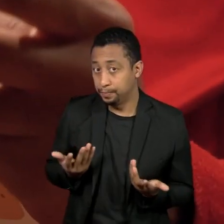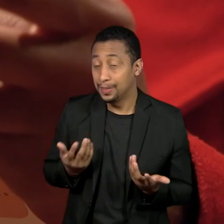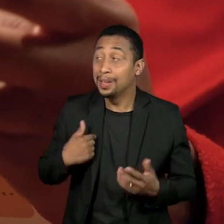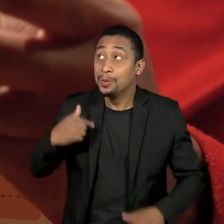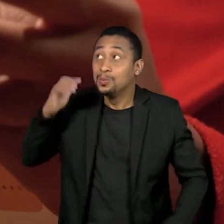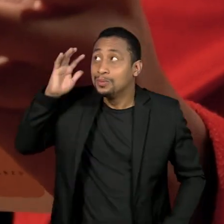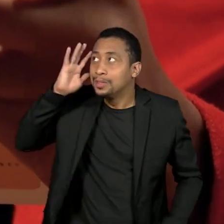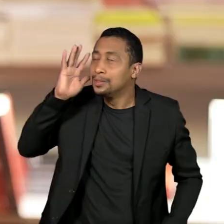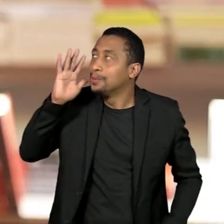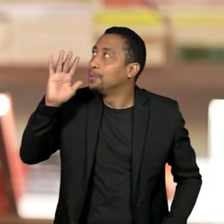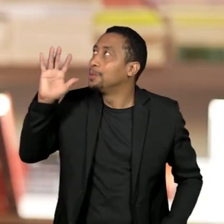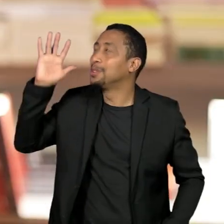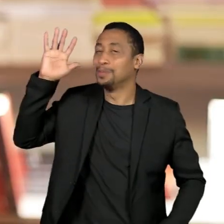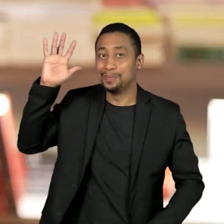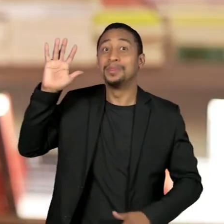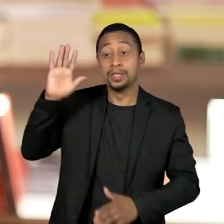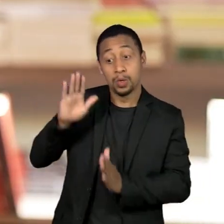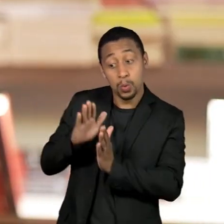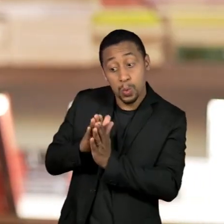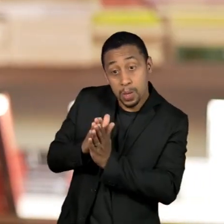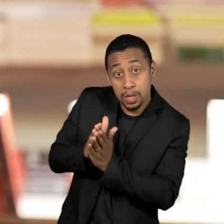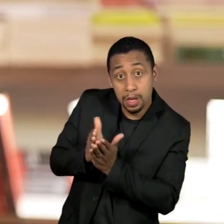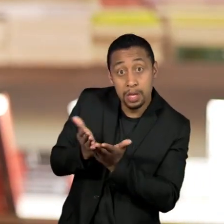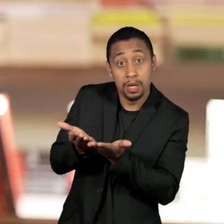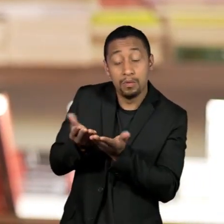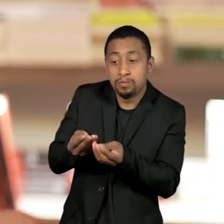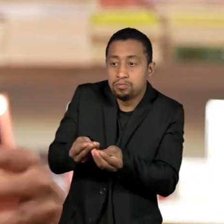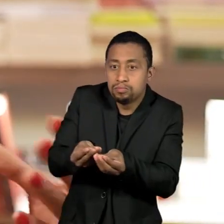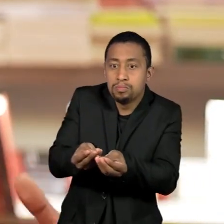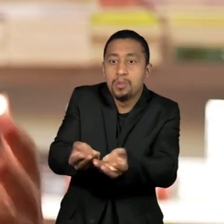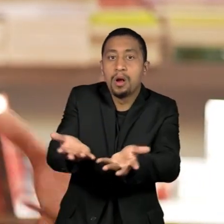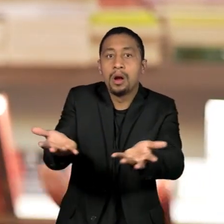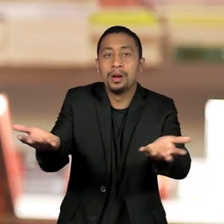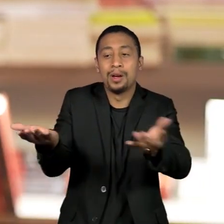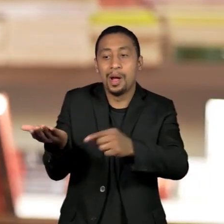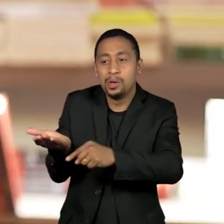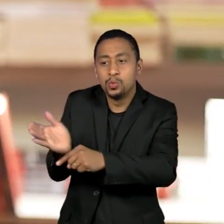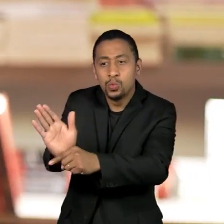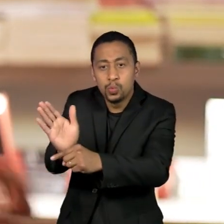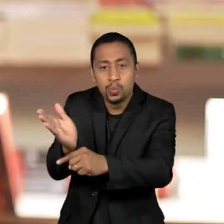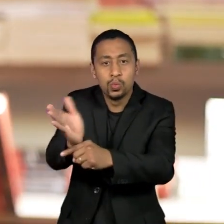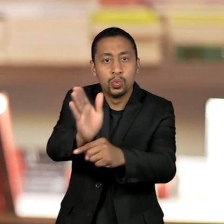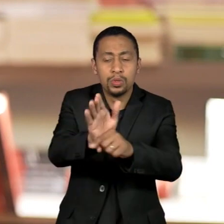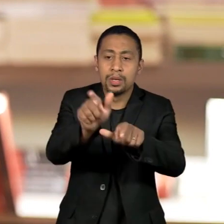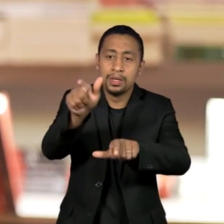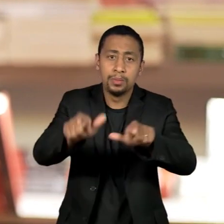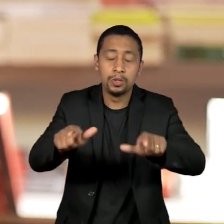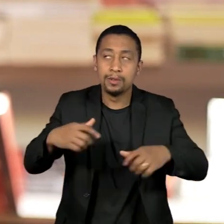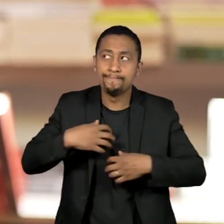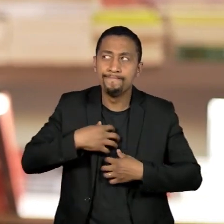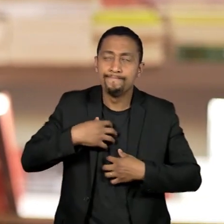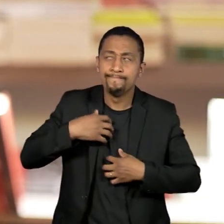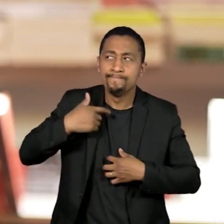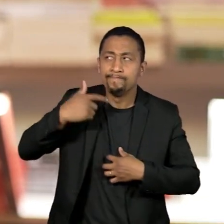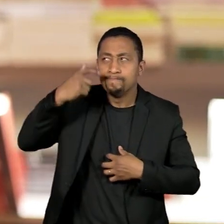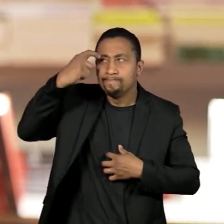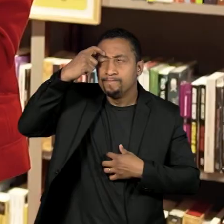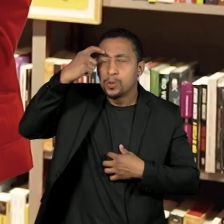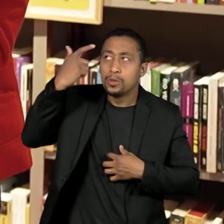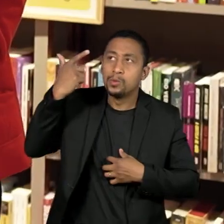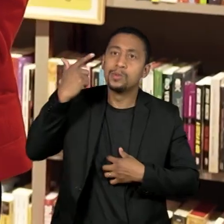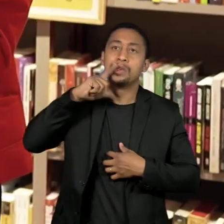que esse livro de fato contribua para a sensibilização e a tomada de consciência da